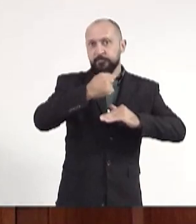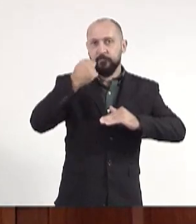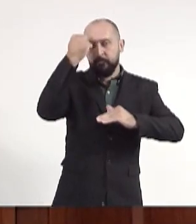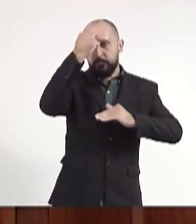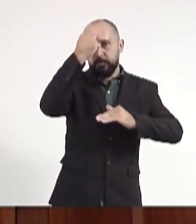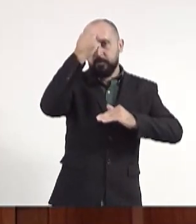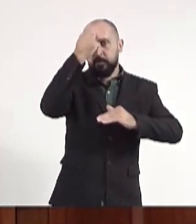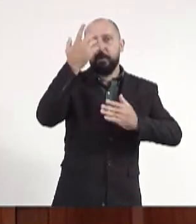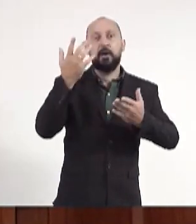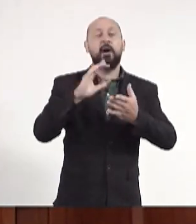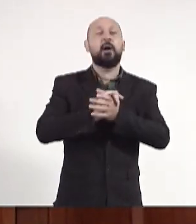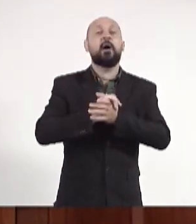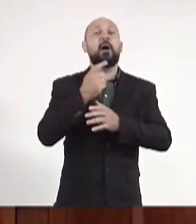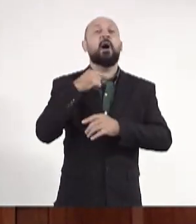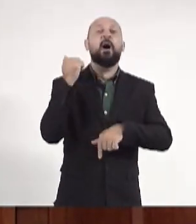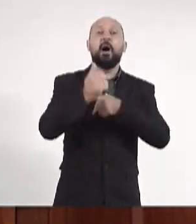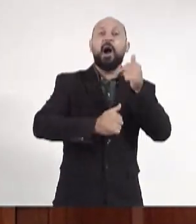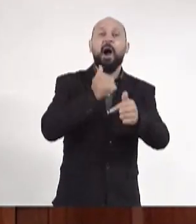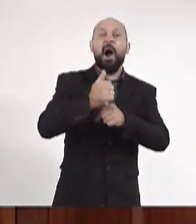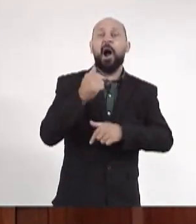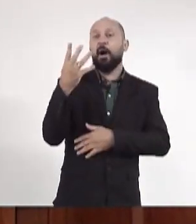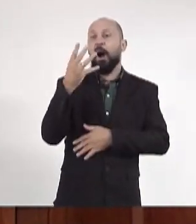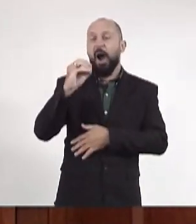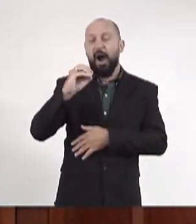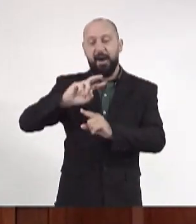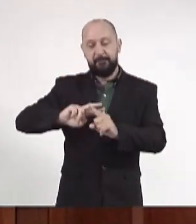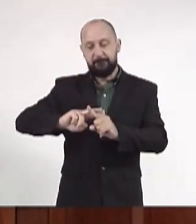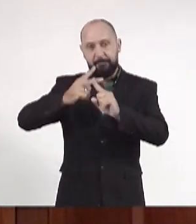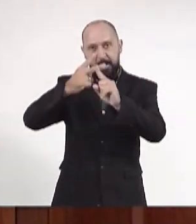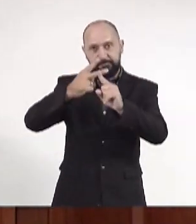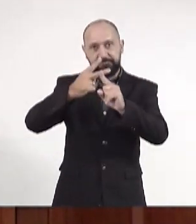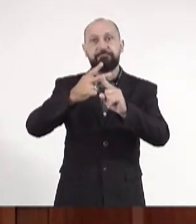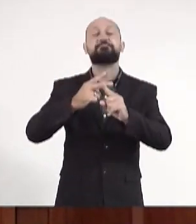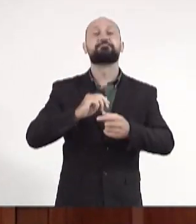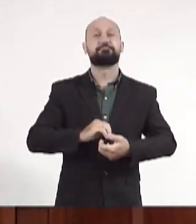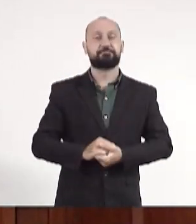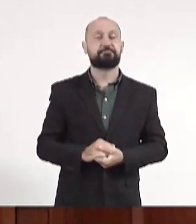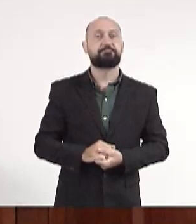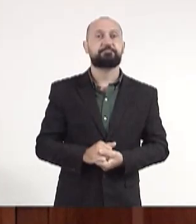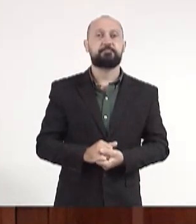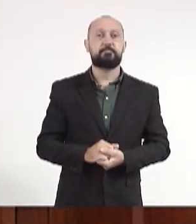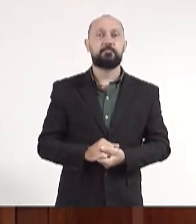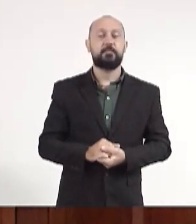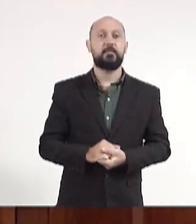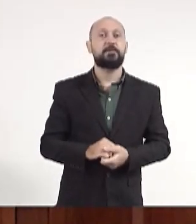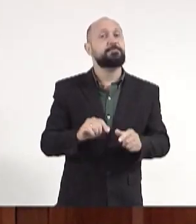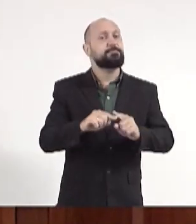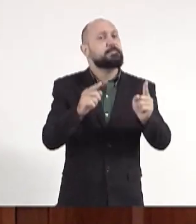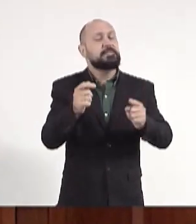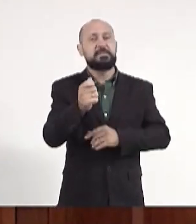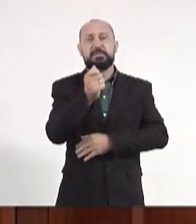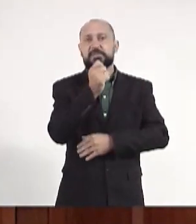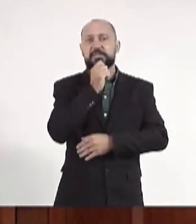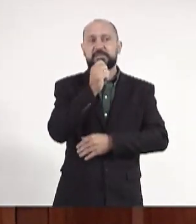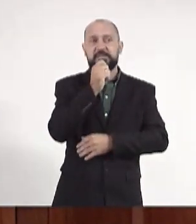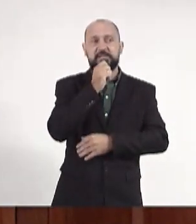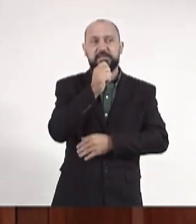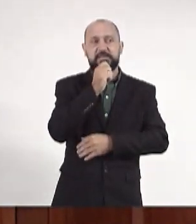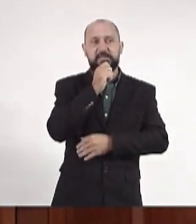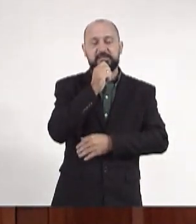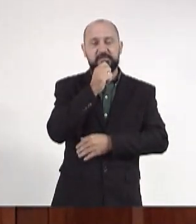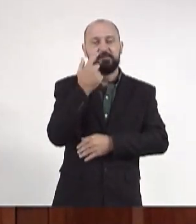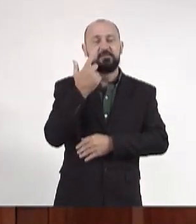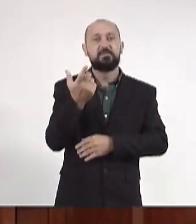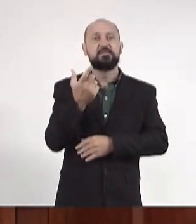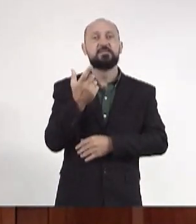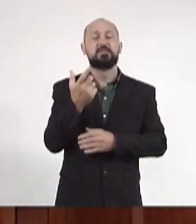horas. Portanto, aquele que trabalha 40 horas recebe em dobro. Mas nós ainda temos um